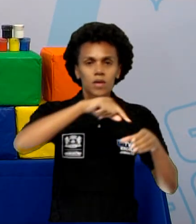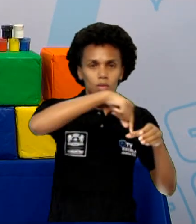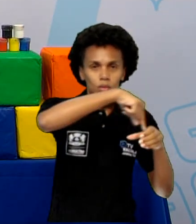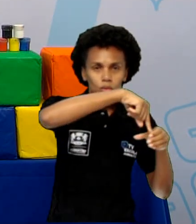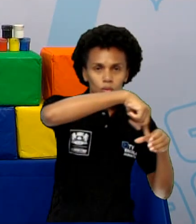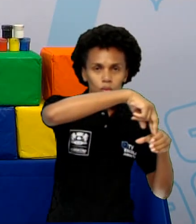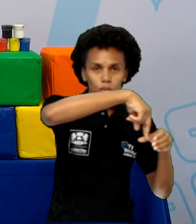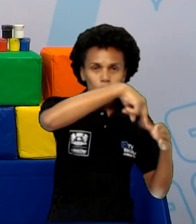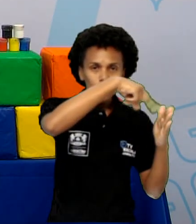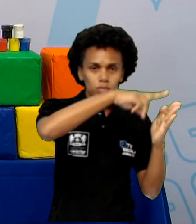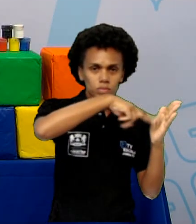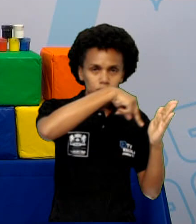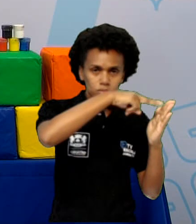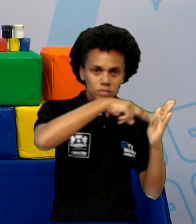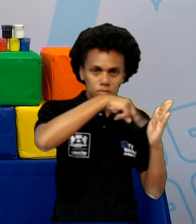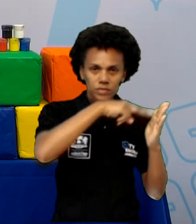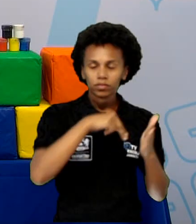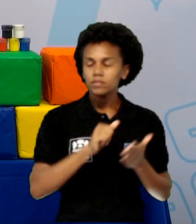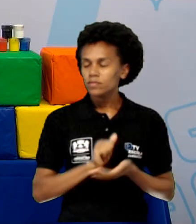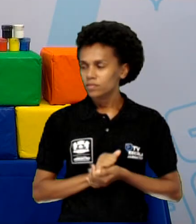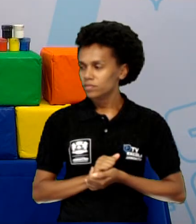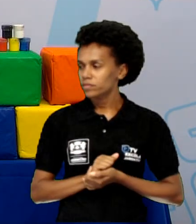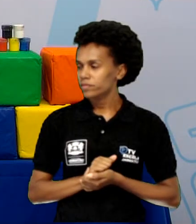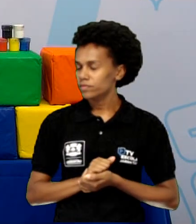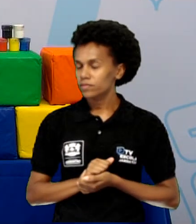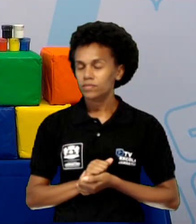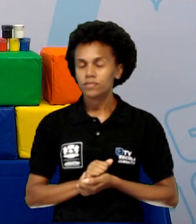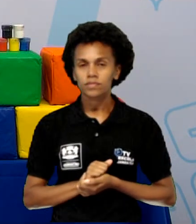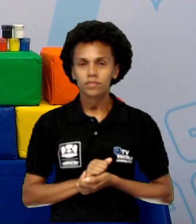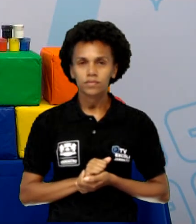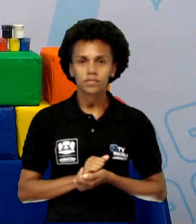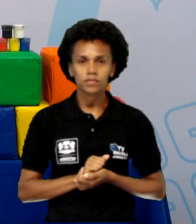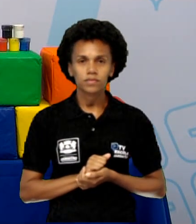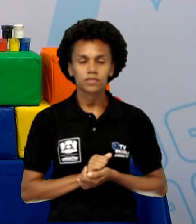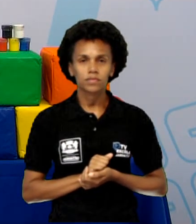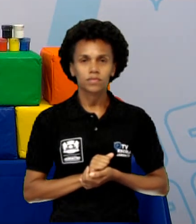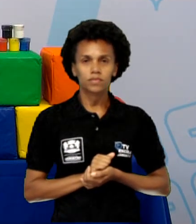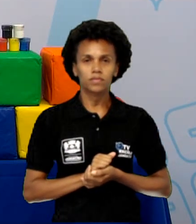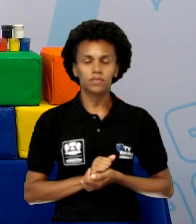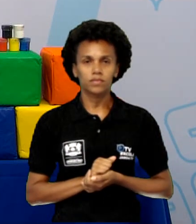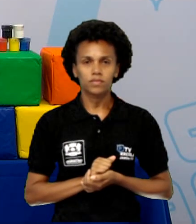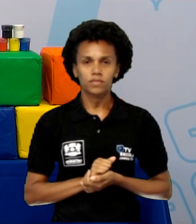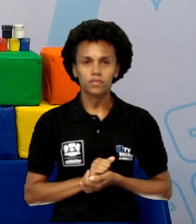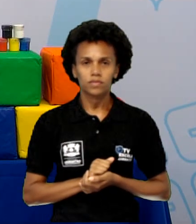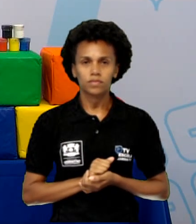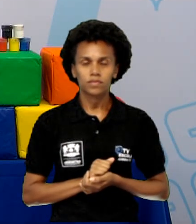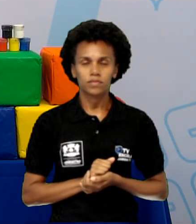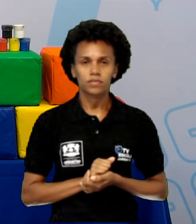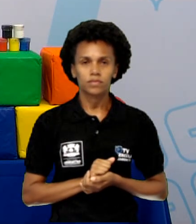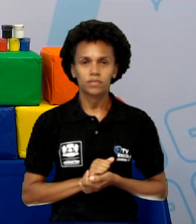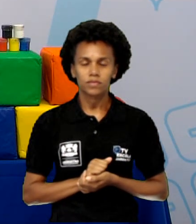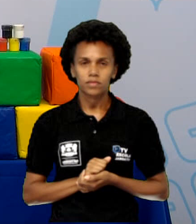Vou usar aqui na tampa mesmo. Você pode colocar num pratinho, mas eu vou usar aqui mesmo. Então a gente vai, ó.